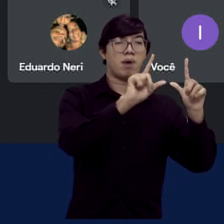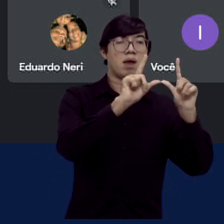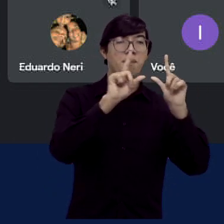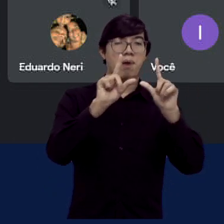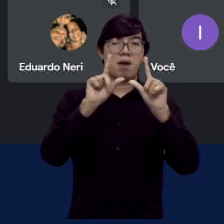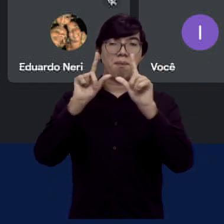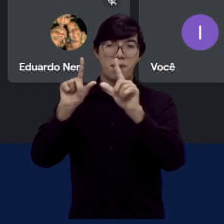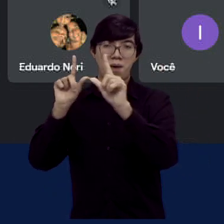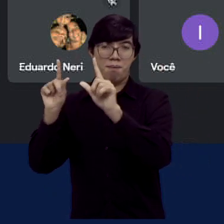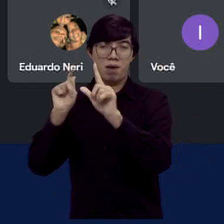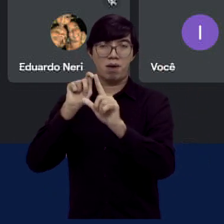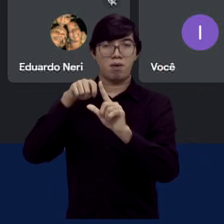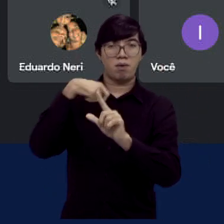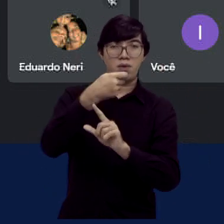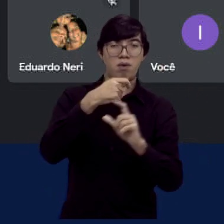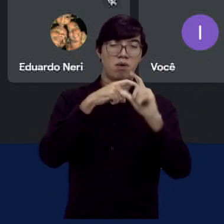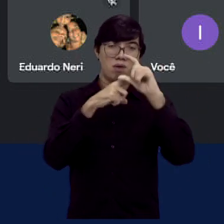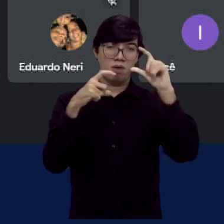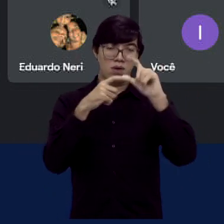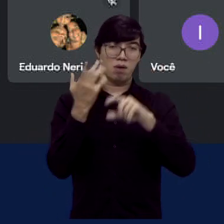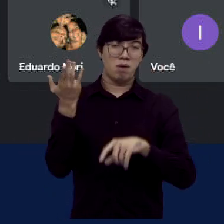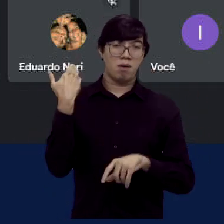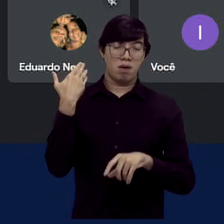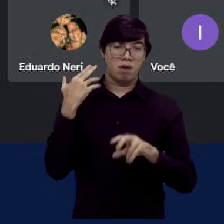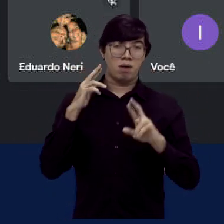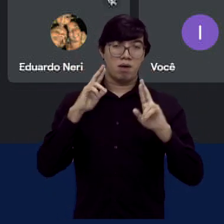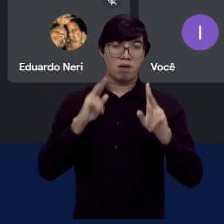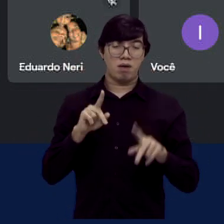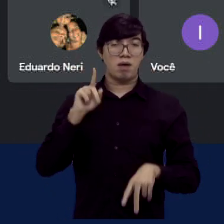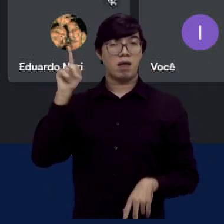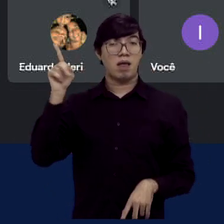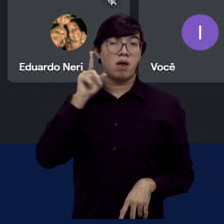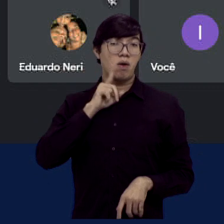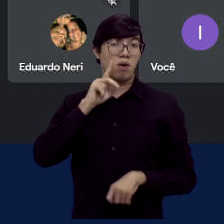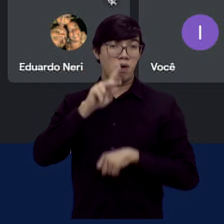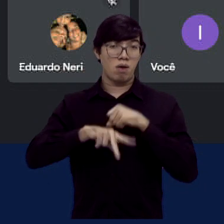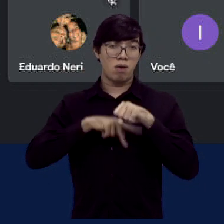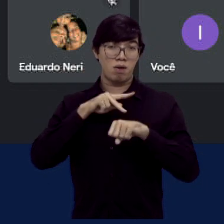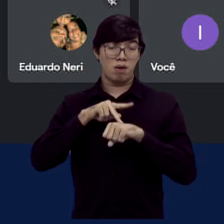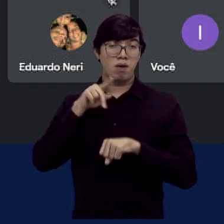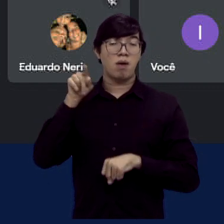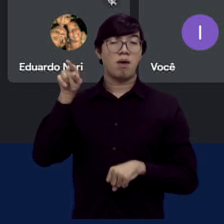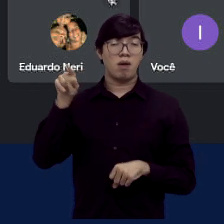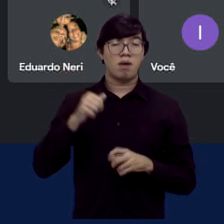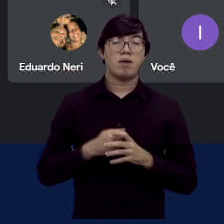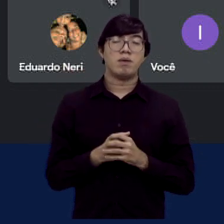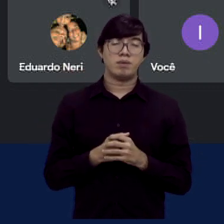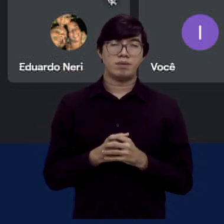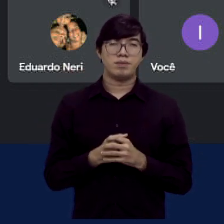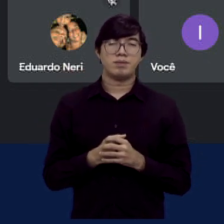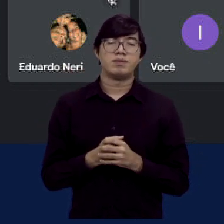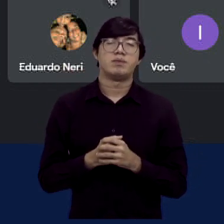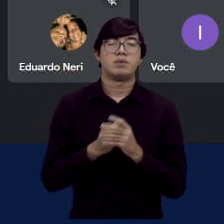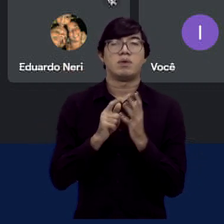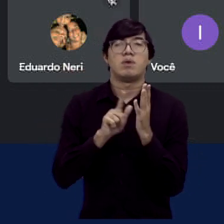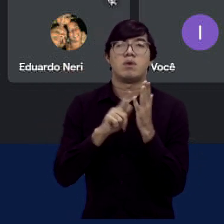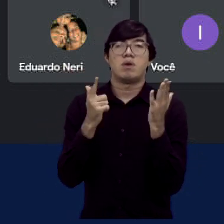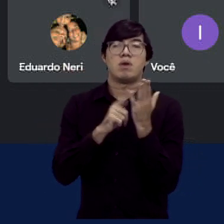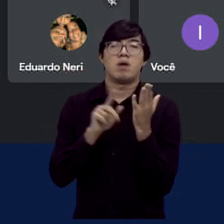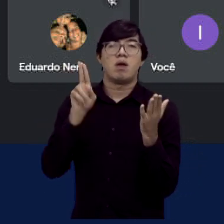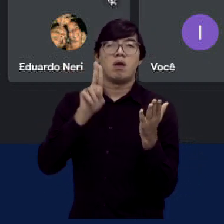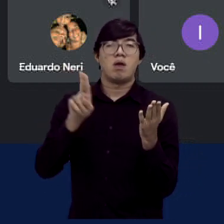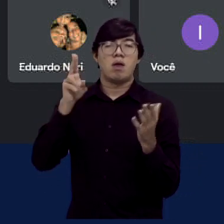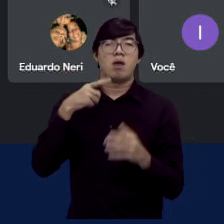quadrinho. O considerado pelos americanos primeiro quadrinho em si, que é o Menino Amarelo, que é uma tira de jornal, o texto do